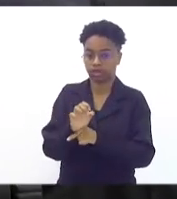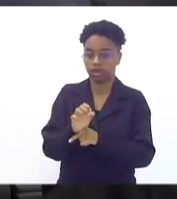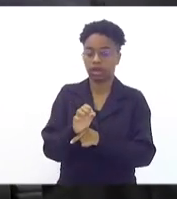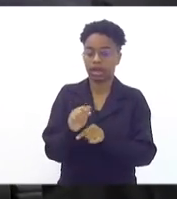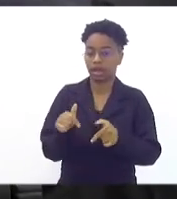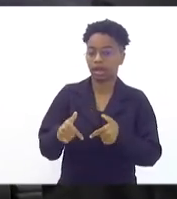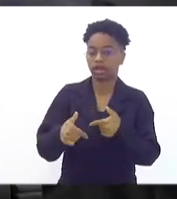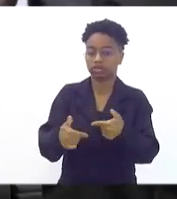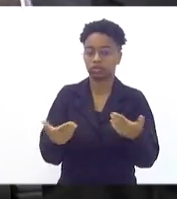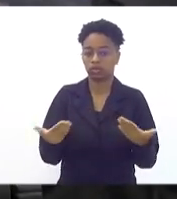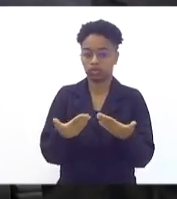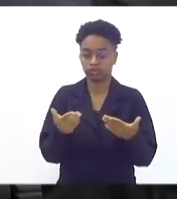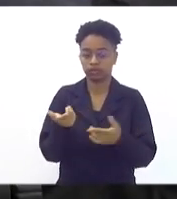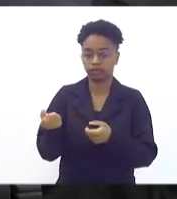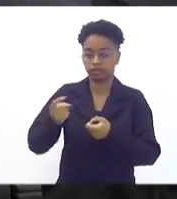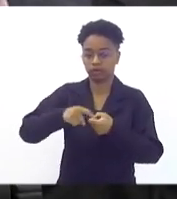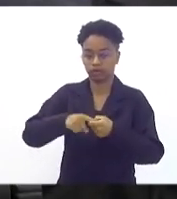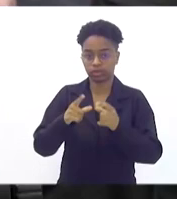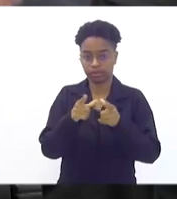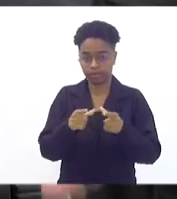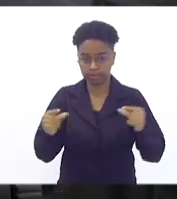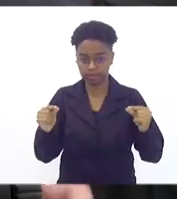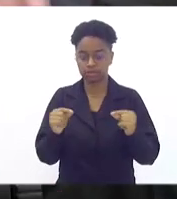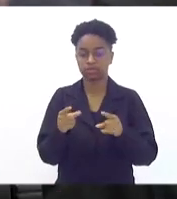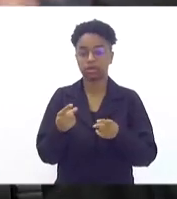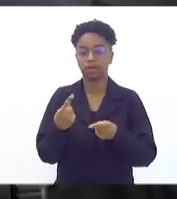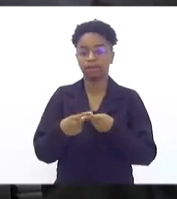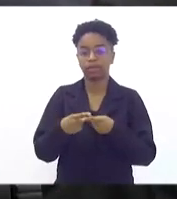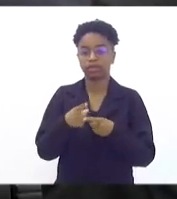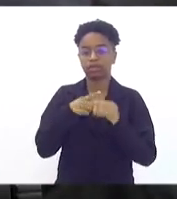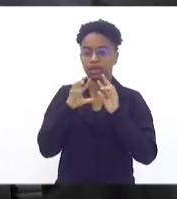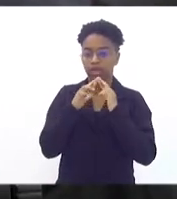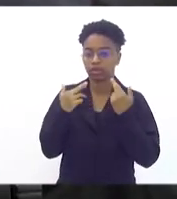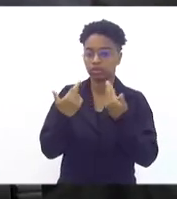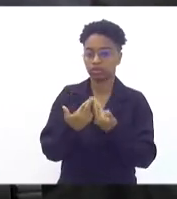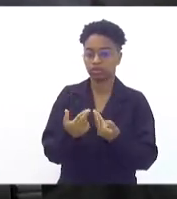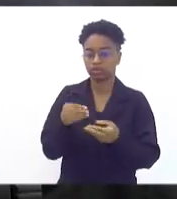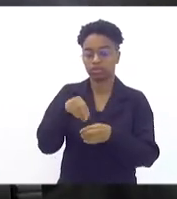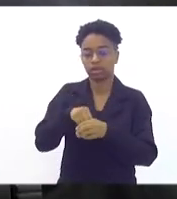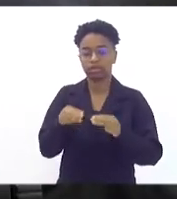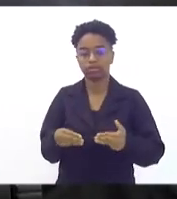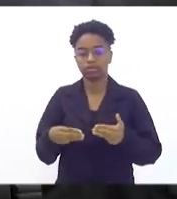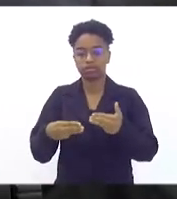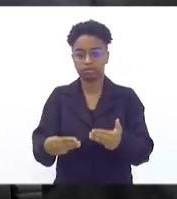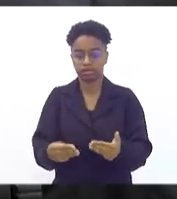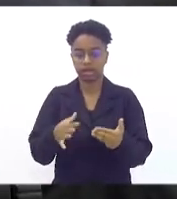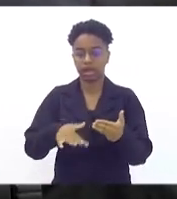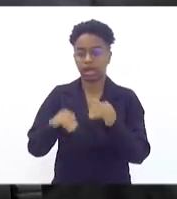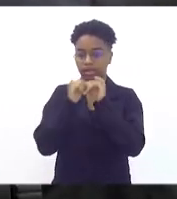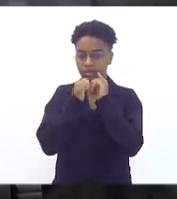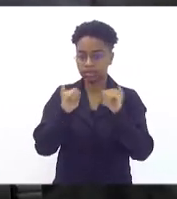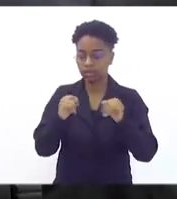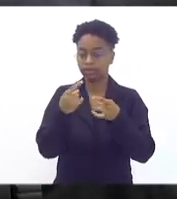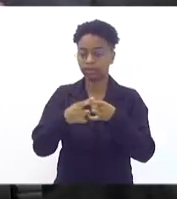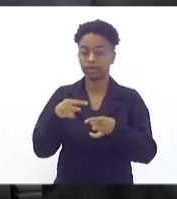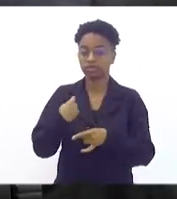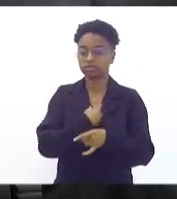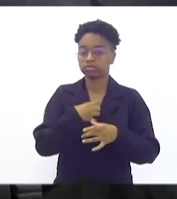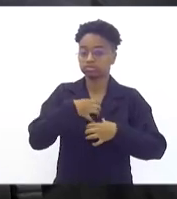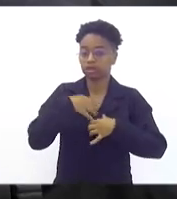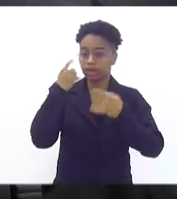a Brasília hoje novamente porque tem uma reunião lá no ministério das minhas energia com a preocupação que nós temos